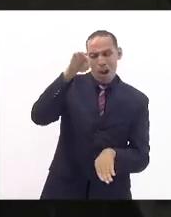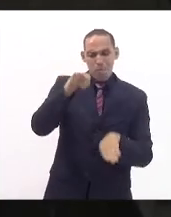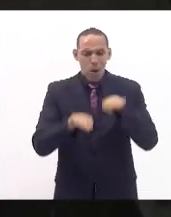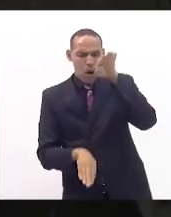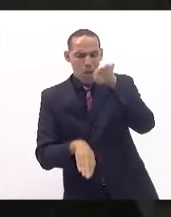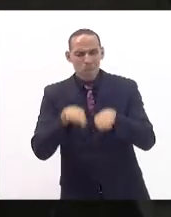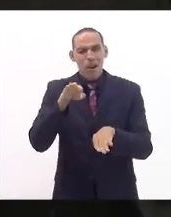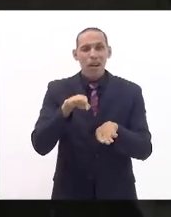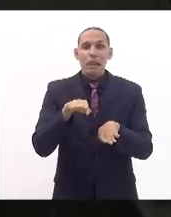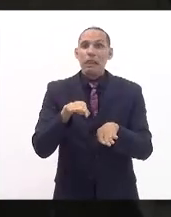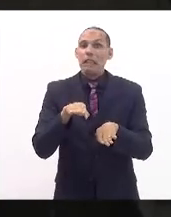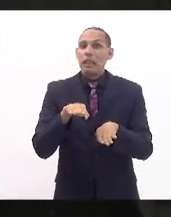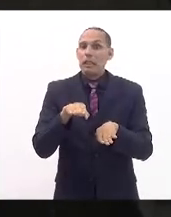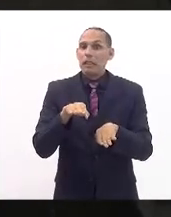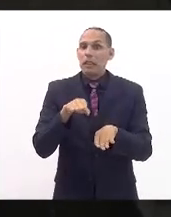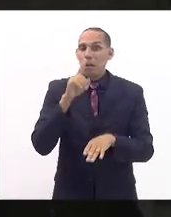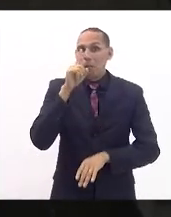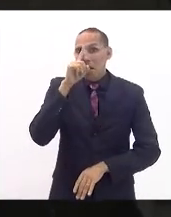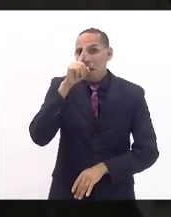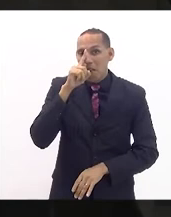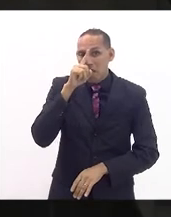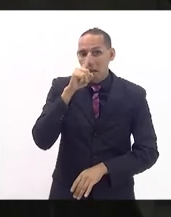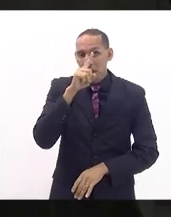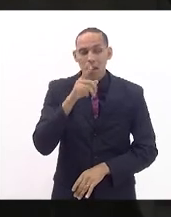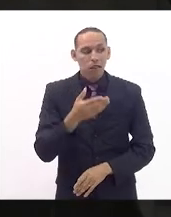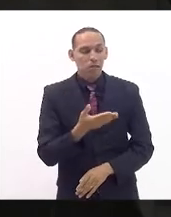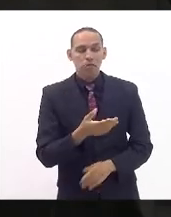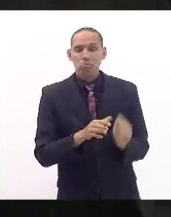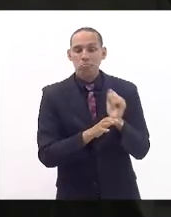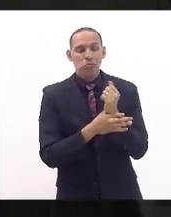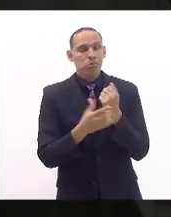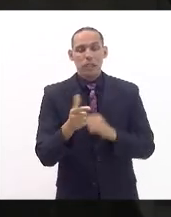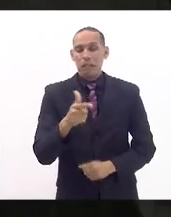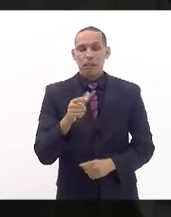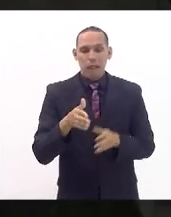A insegurança da via permanente. Ora,